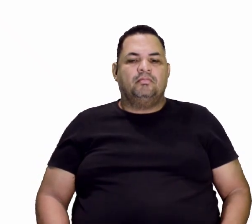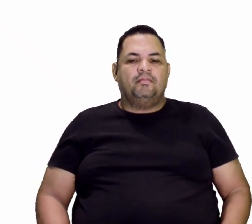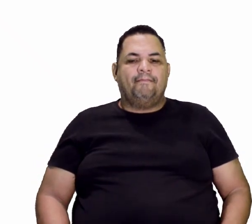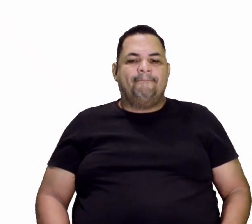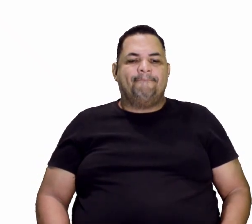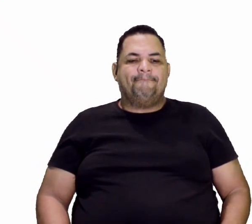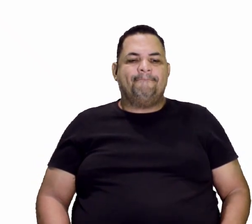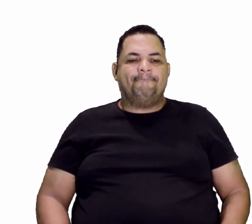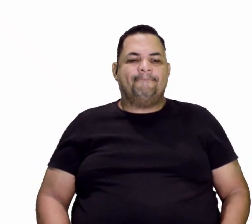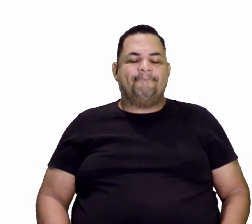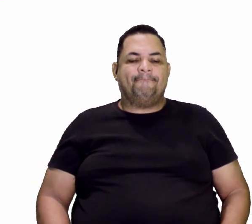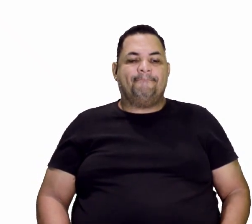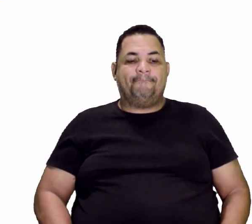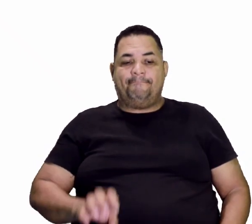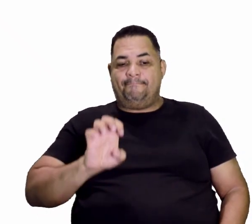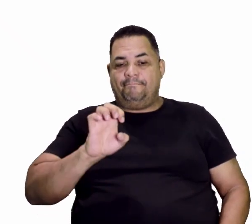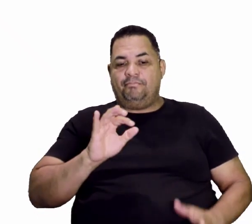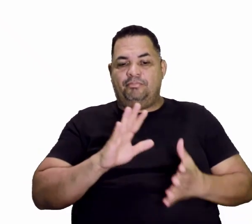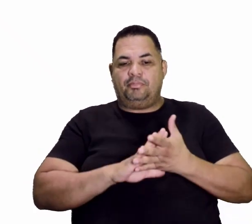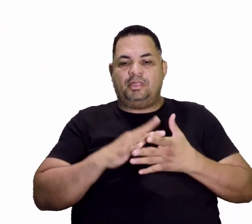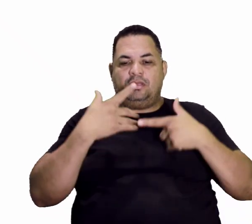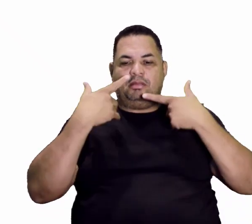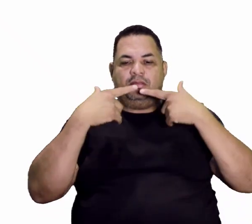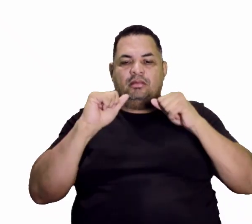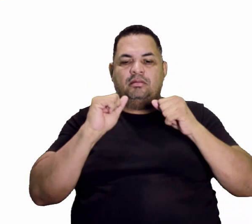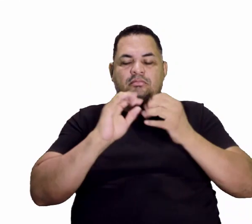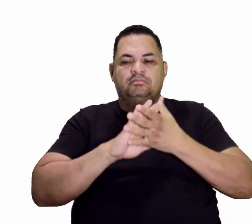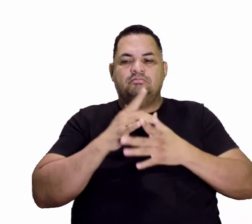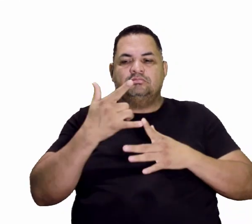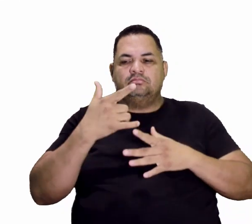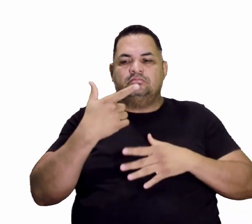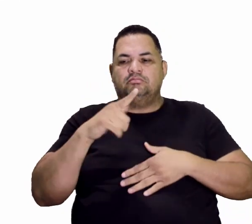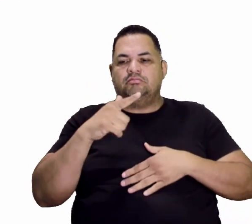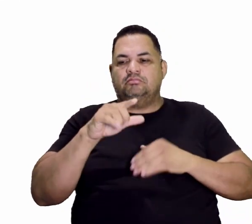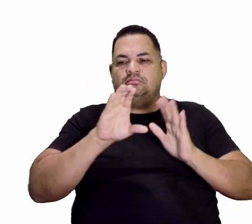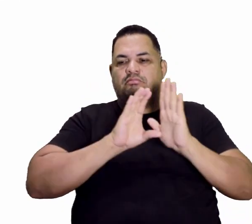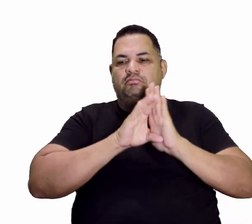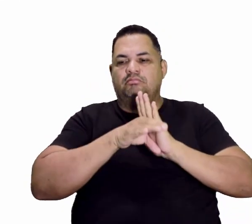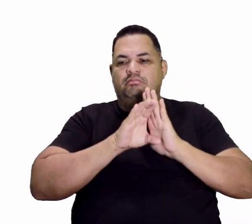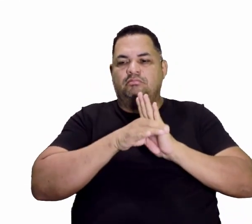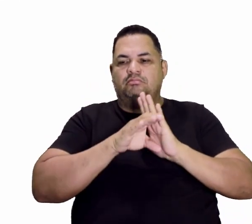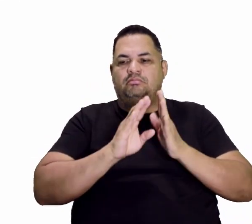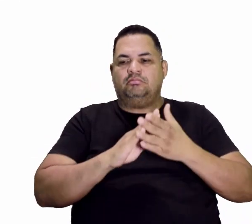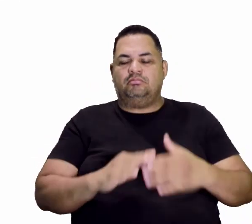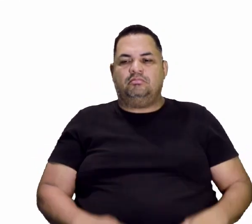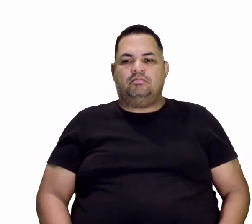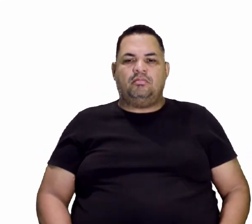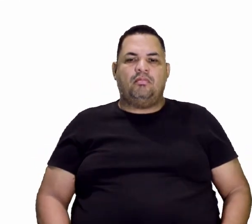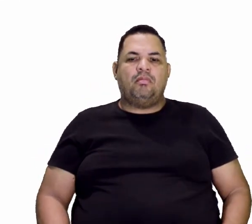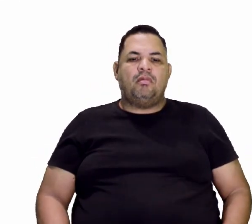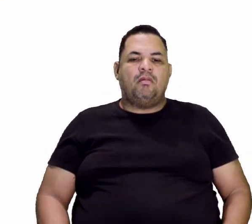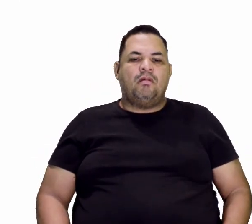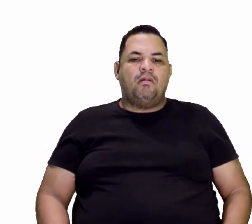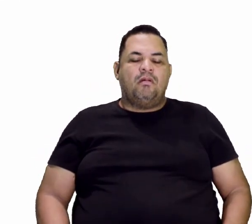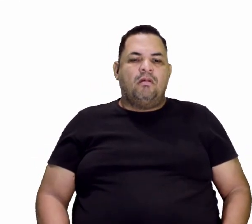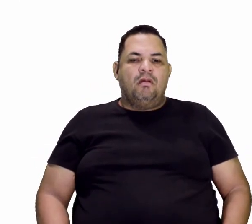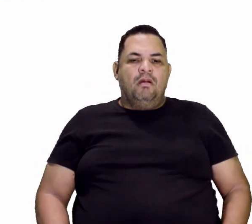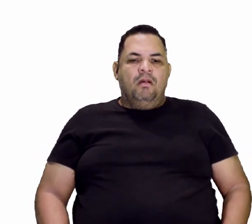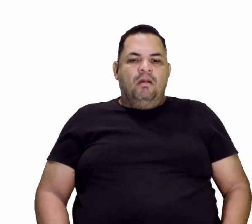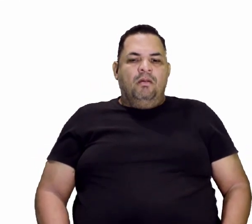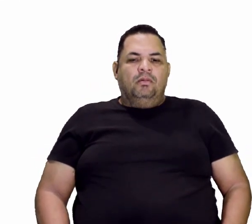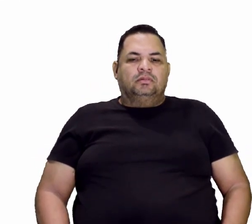existe? E é apenas uma linguagem sem conceitos. Gente, ó, essa eu,